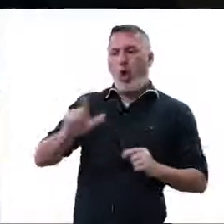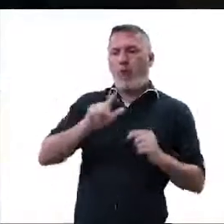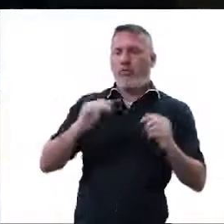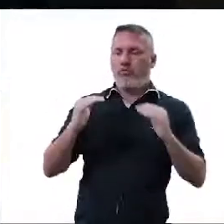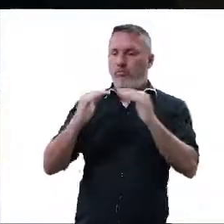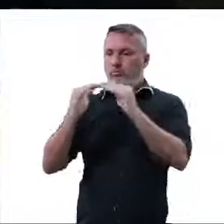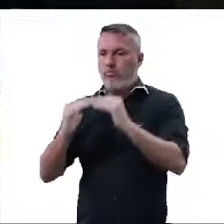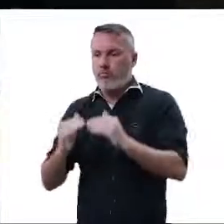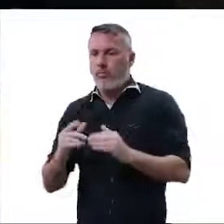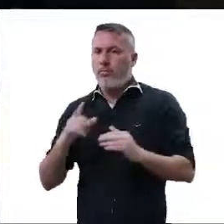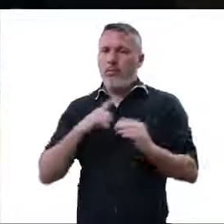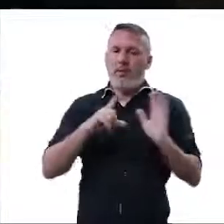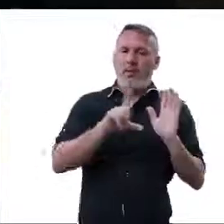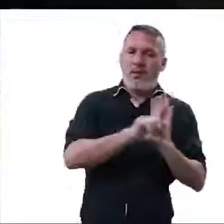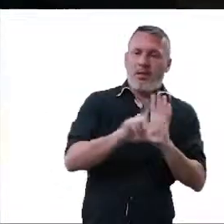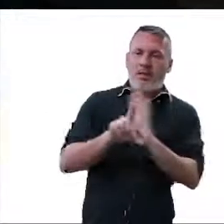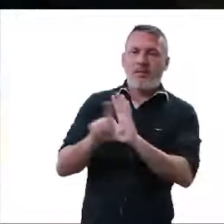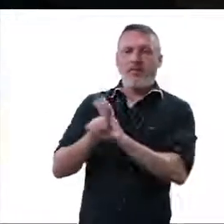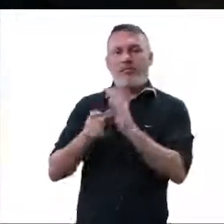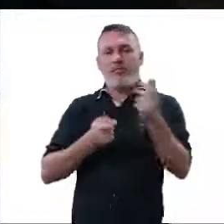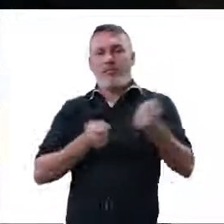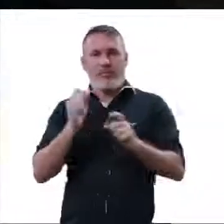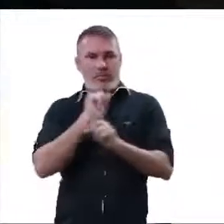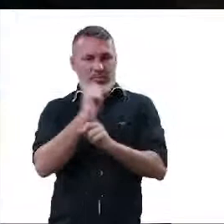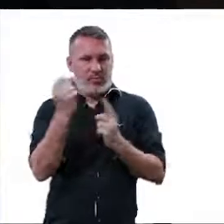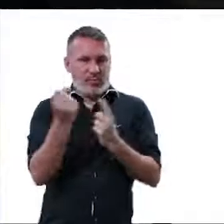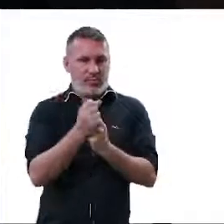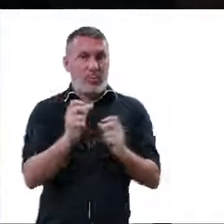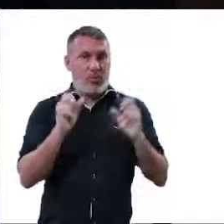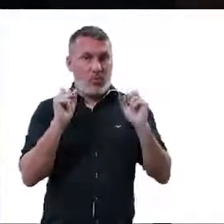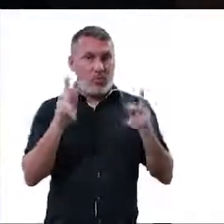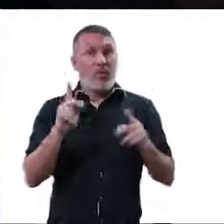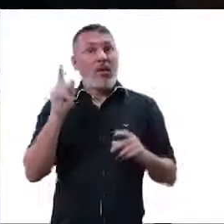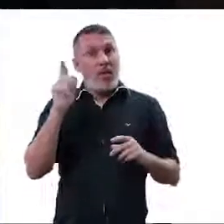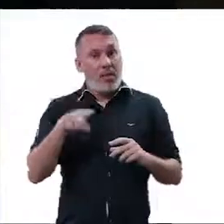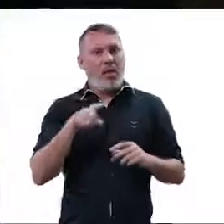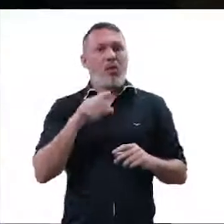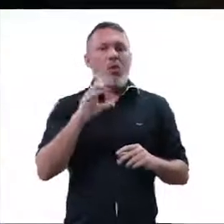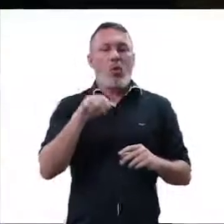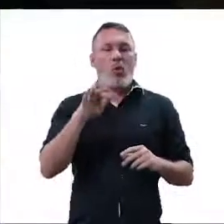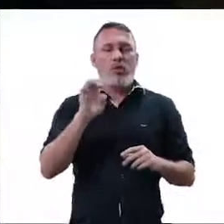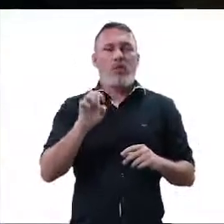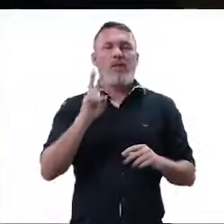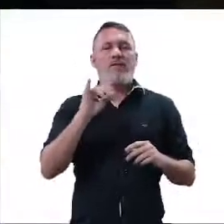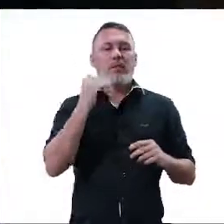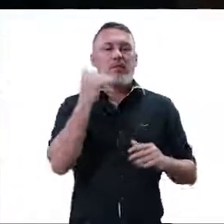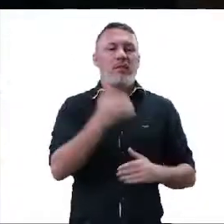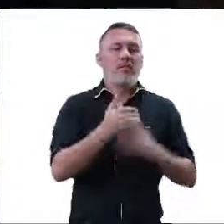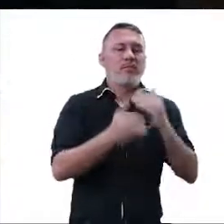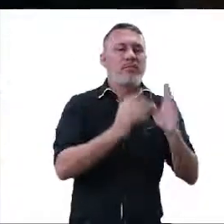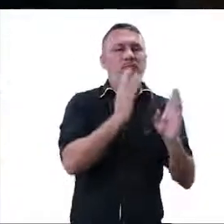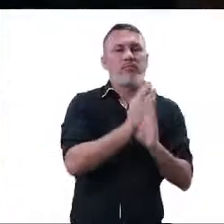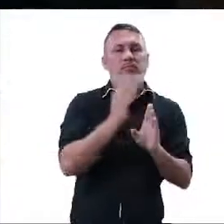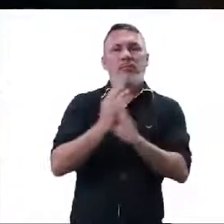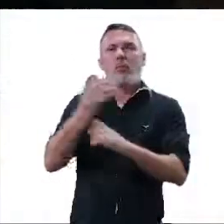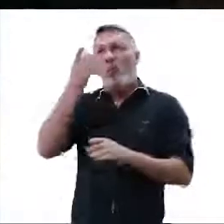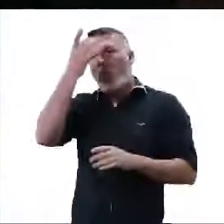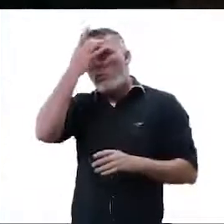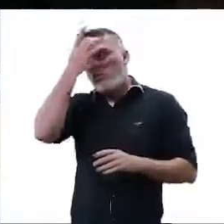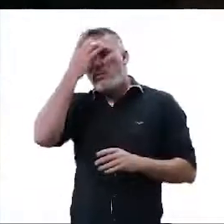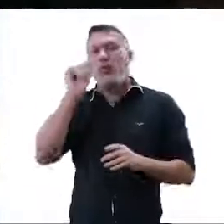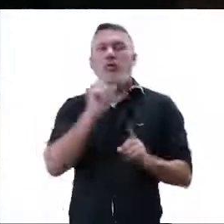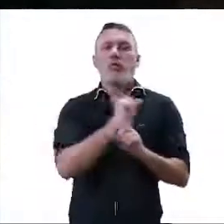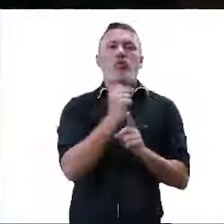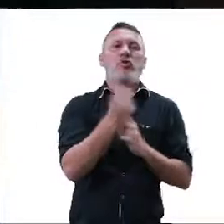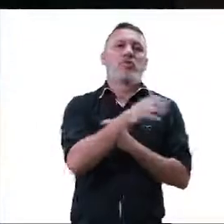que rege essa sociedade, tá? Então, é isso que vai fazer com que o Comte desenvolva uma concepção de sociologia